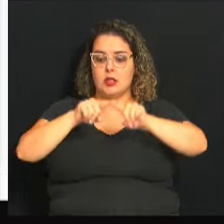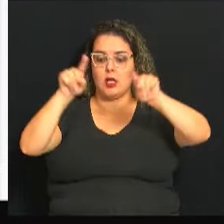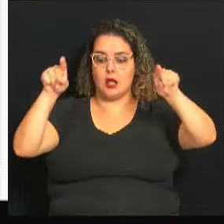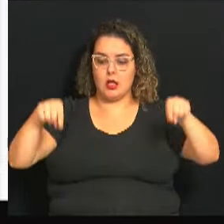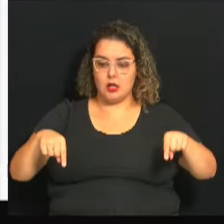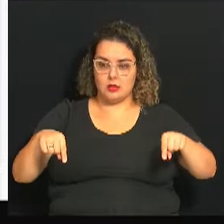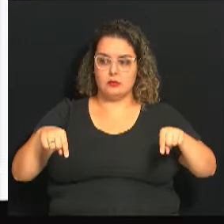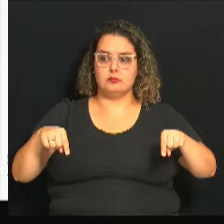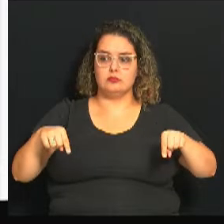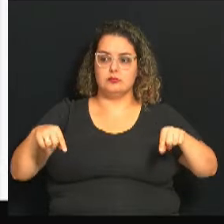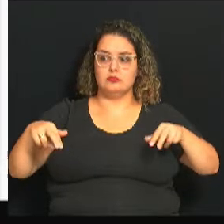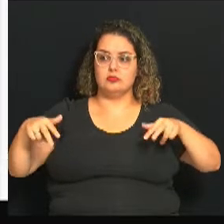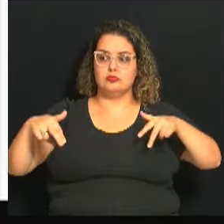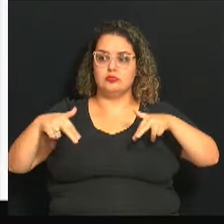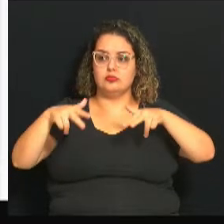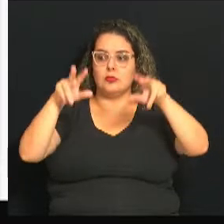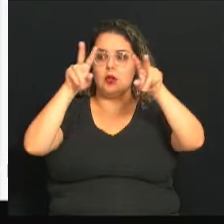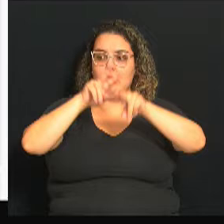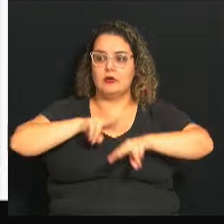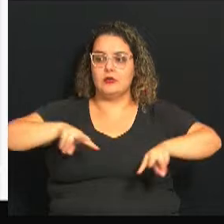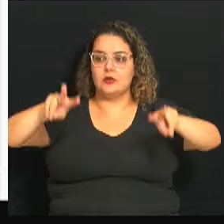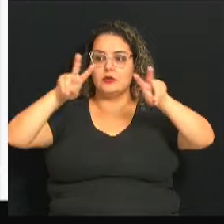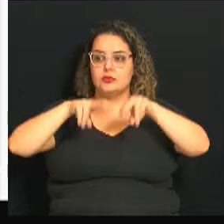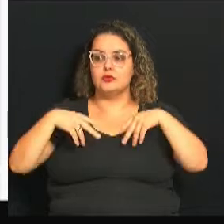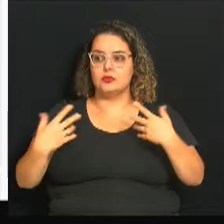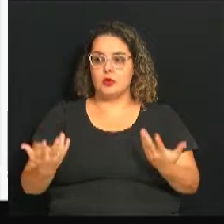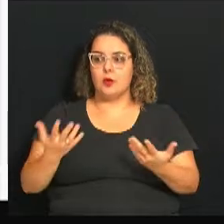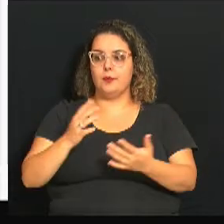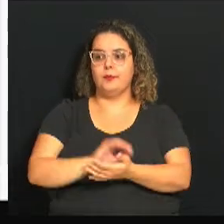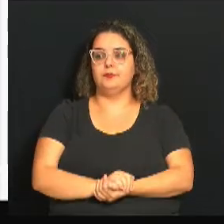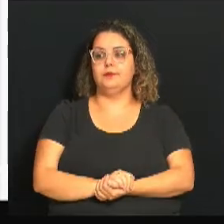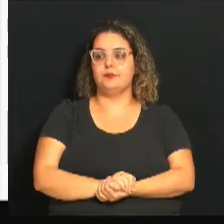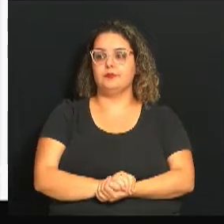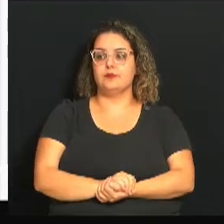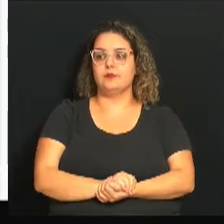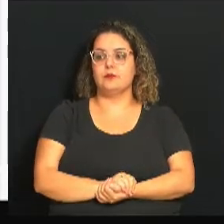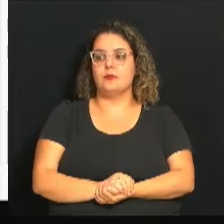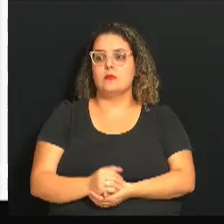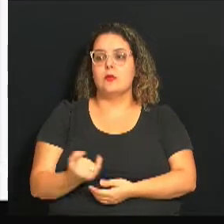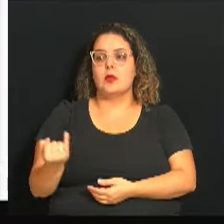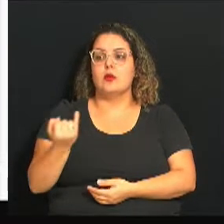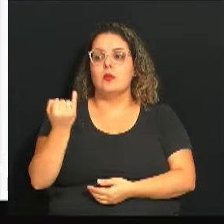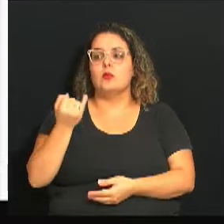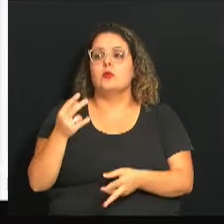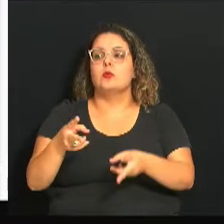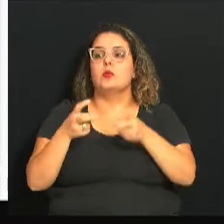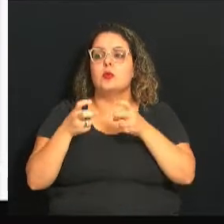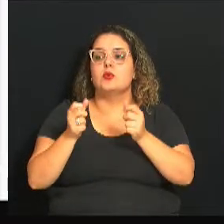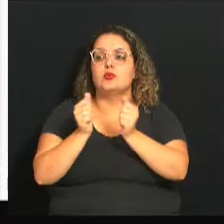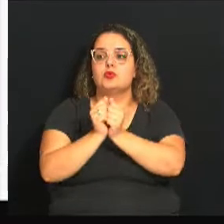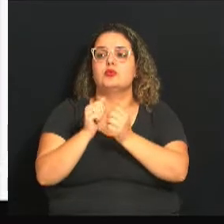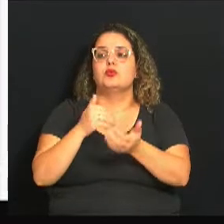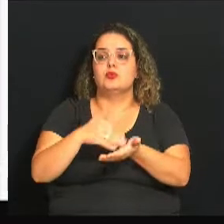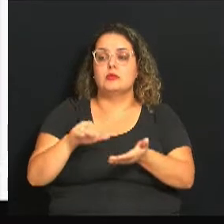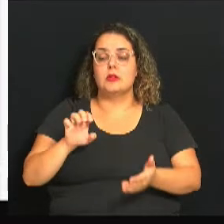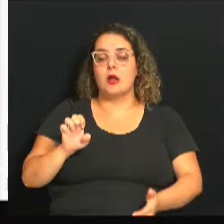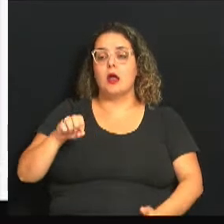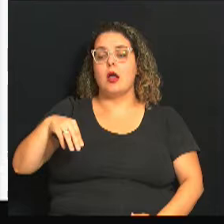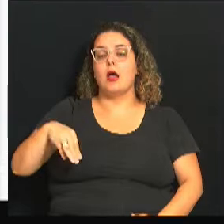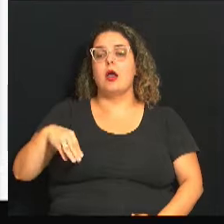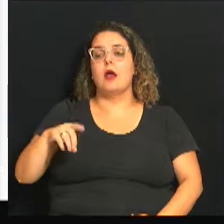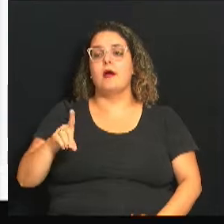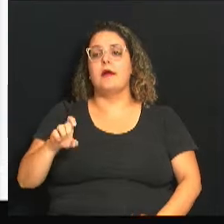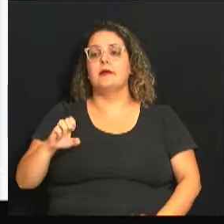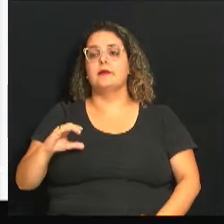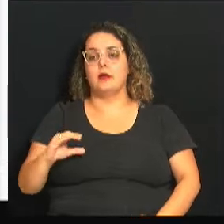uma questão visual. Tá? E é importante perceber, junto com a Secretaria de INDEC, que a gente está fazendo esse trabalho, aonde são